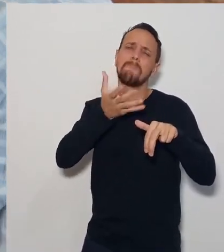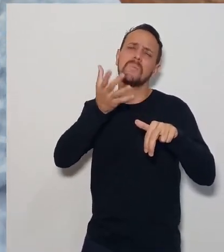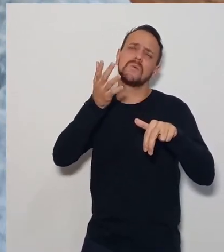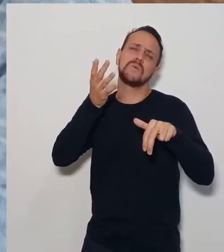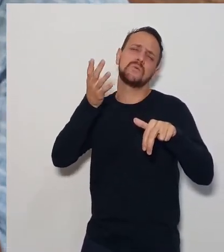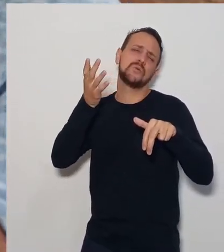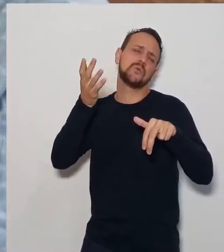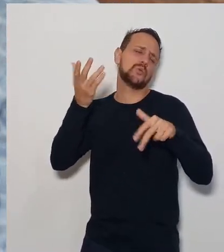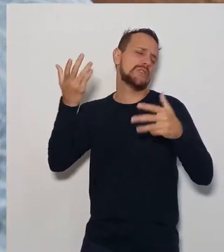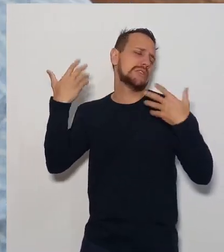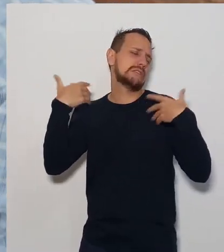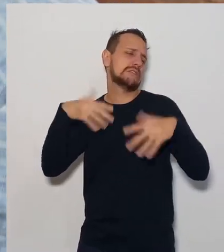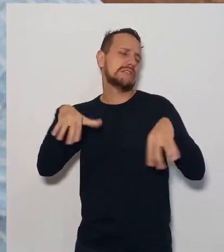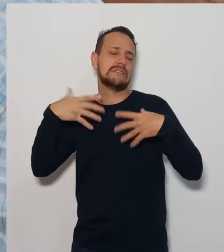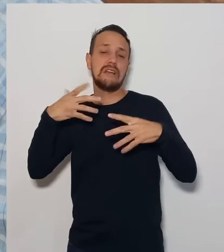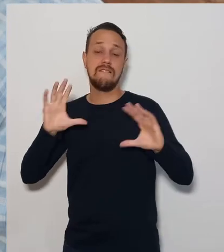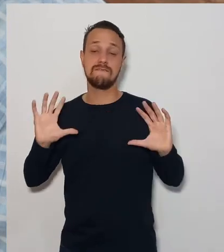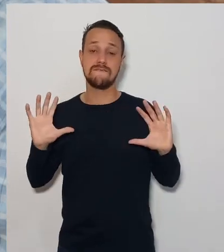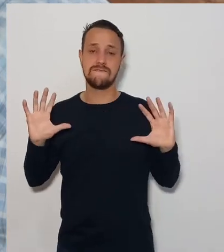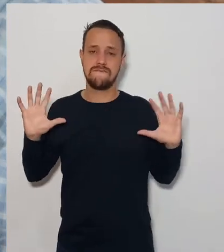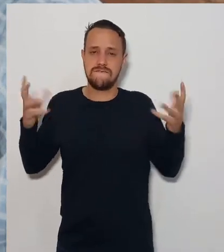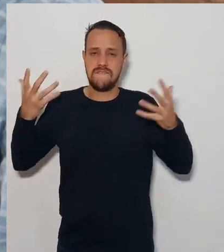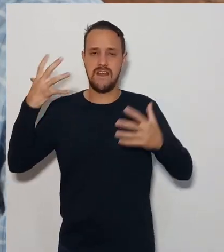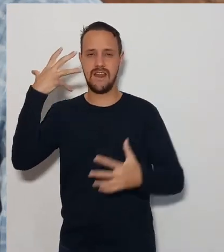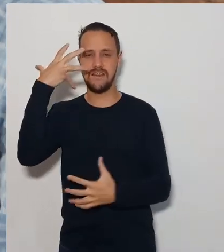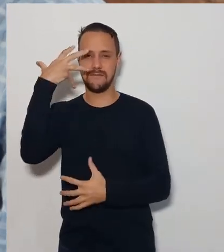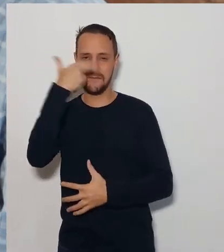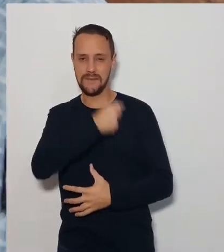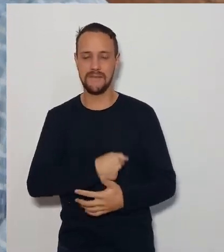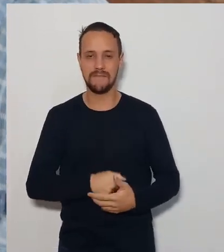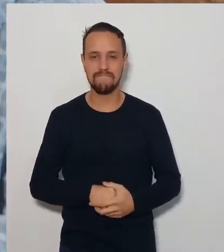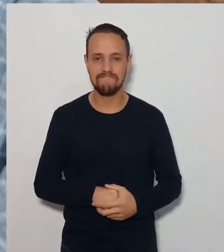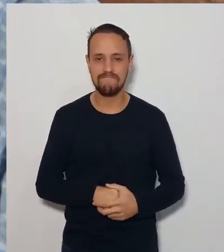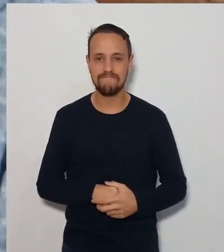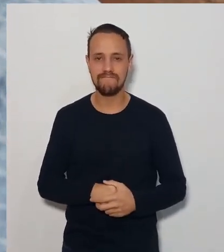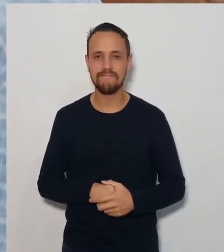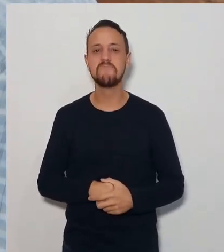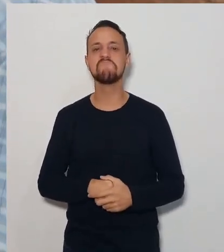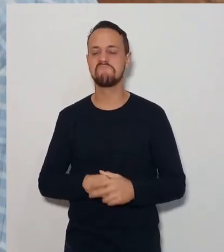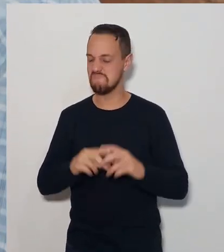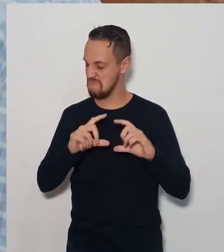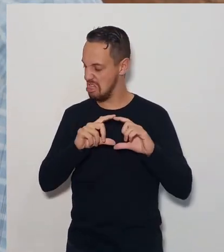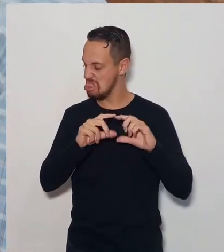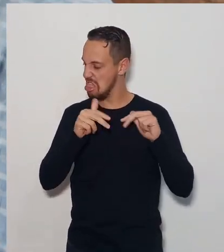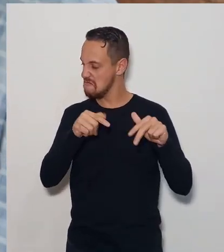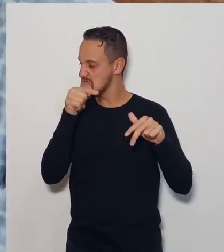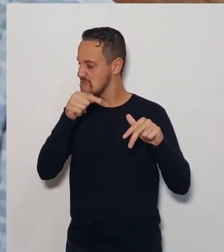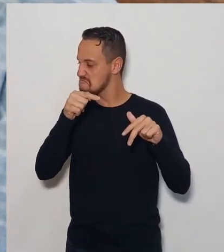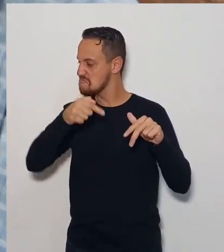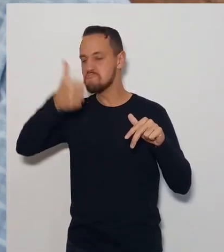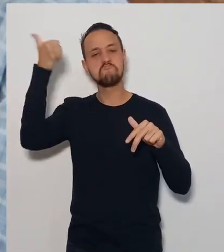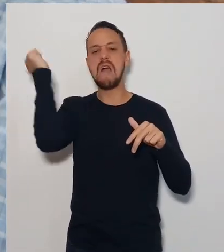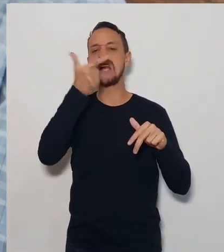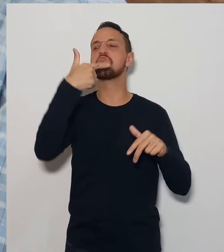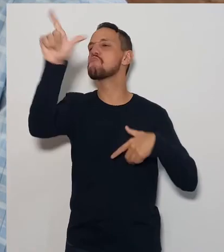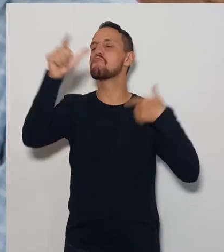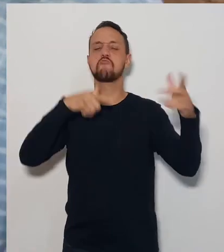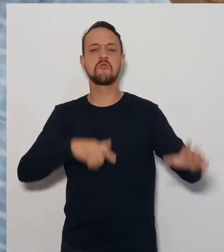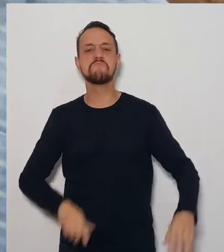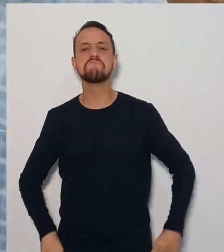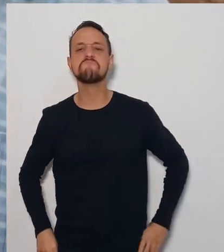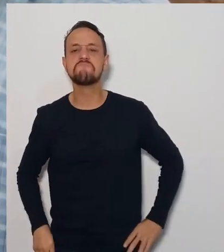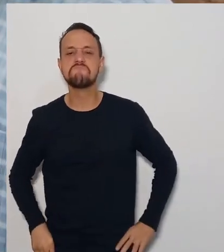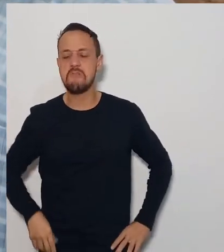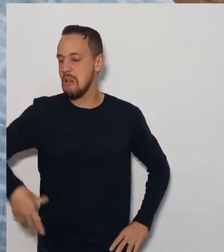isso é mesmo. Que festança, mulher. Ai, que eu tô muito orgulhosa. Olha, não tem pra Defip. Ah, mas não tem. Vou falar pra você que belezura de povo.